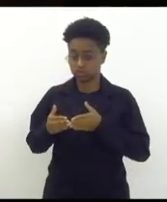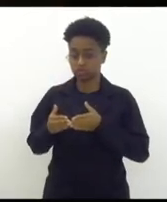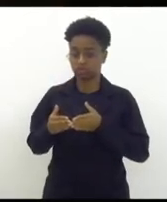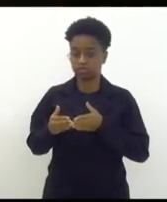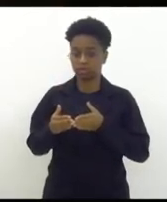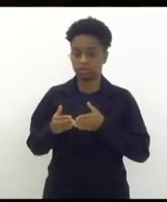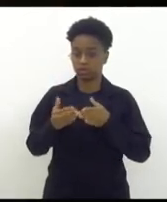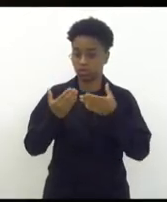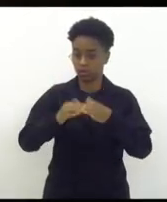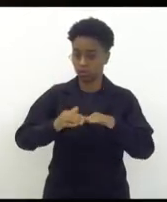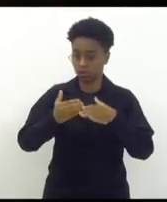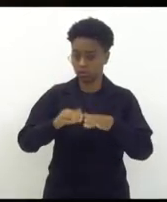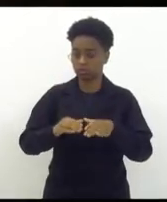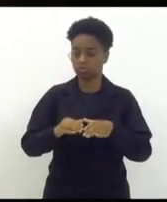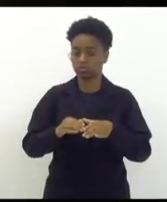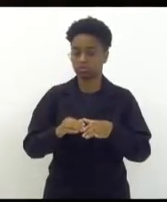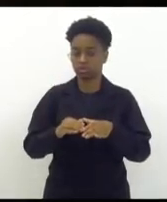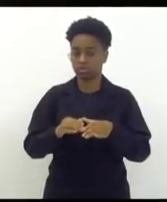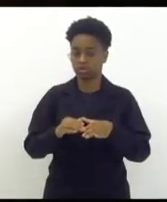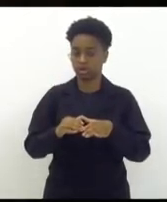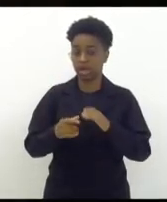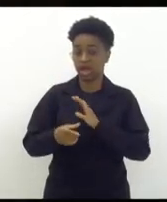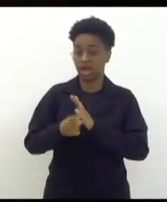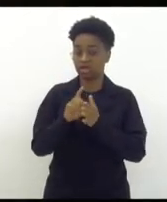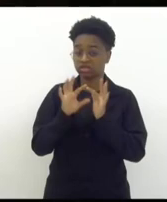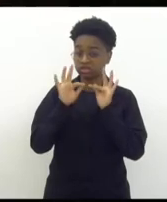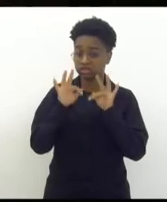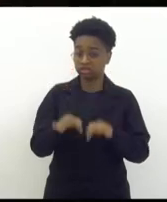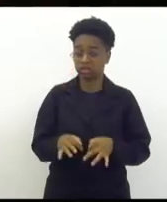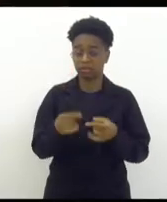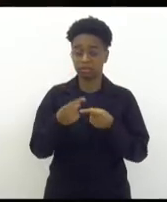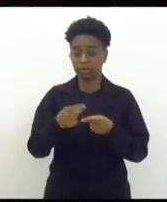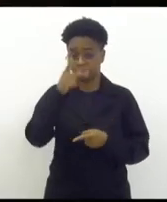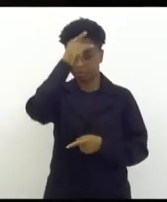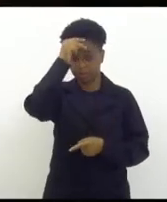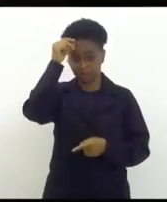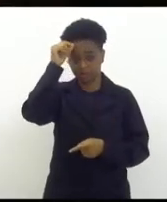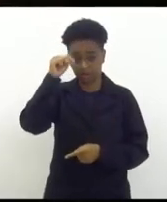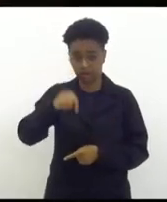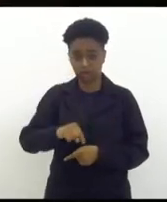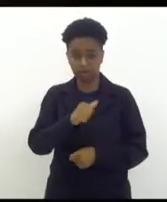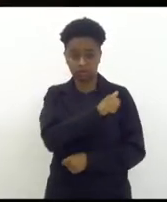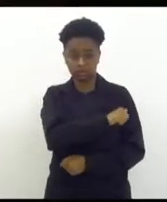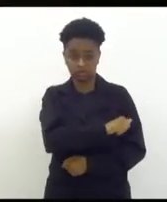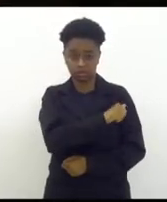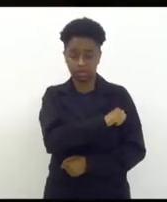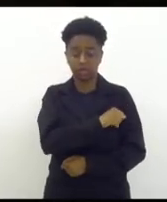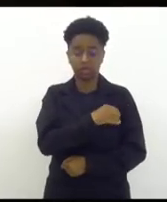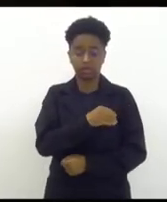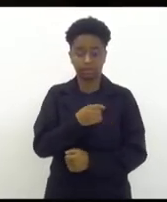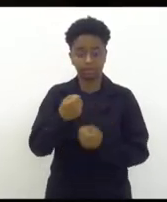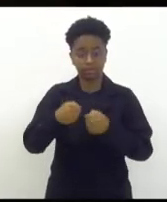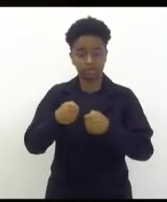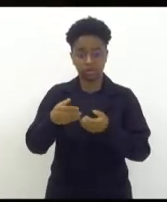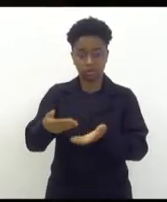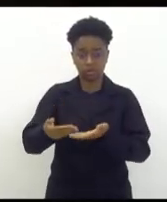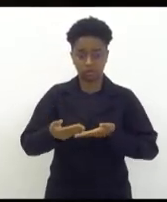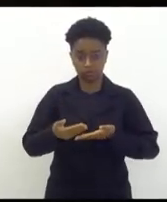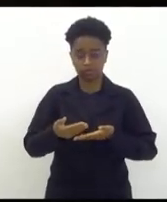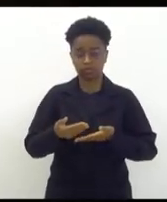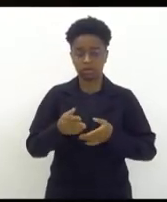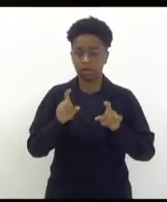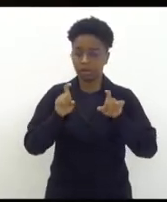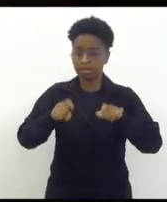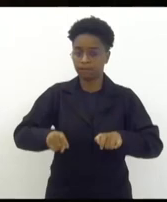deste concurso público Antes que termine de modo que o prefeito da cidade do Rio de Janeiro possa convocar para dar